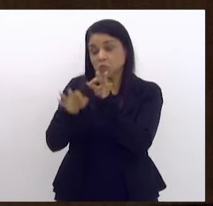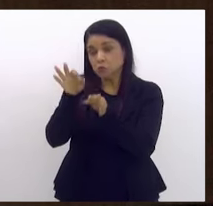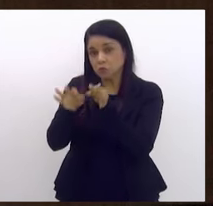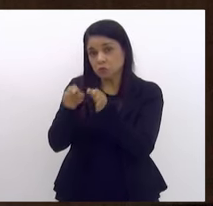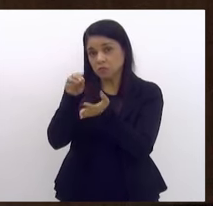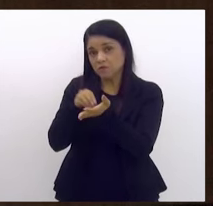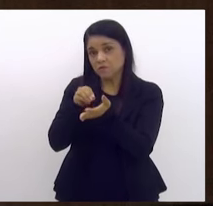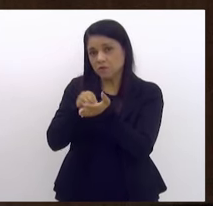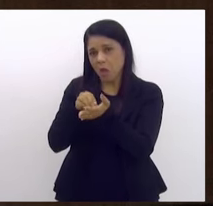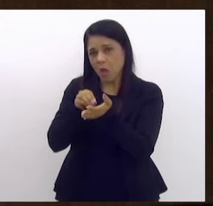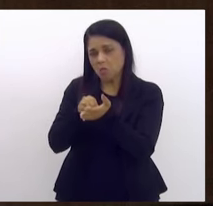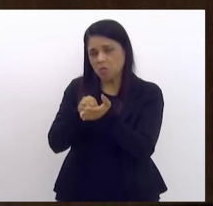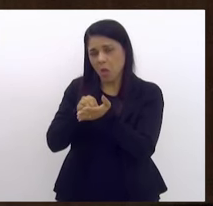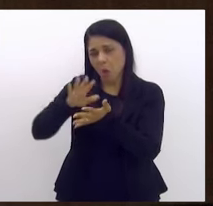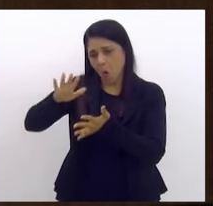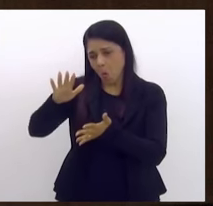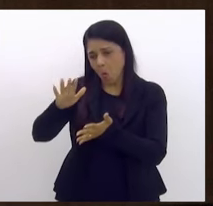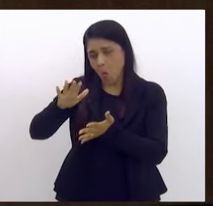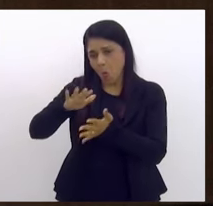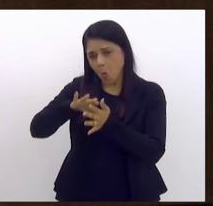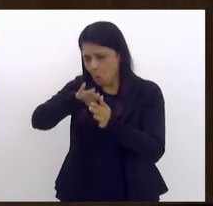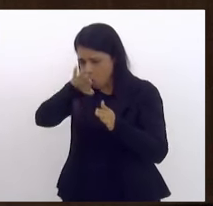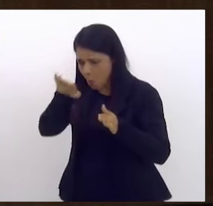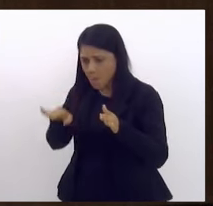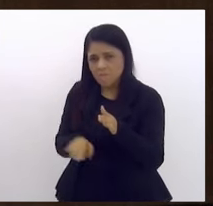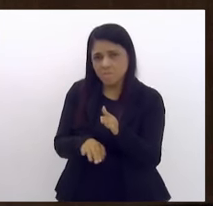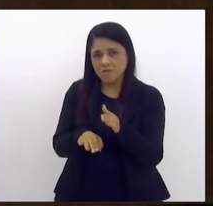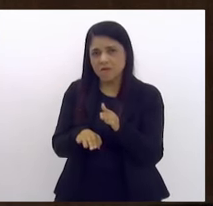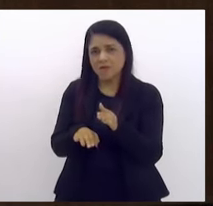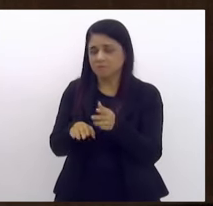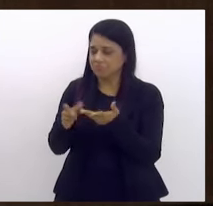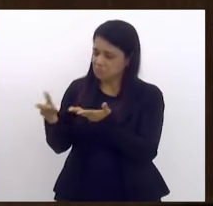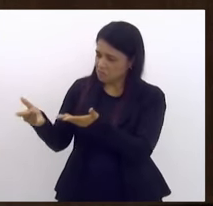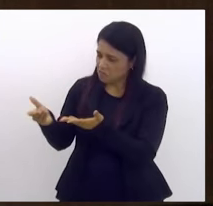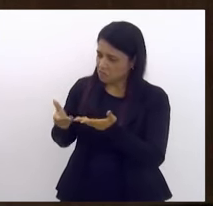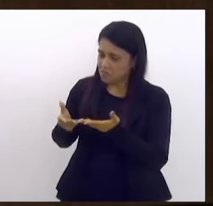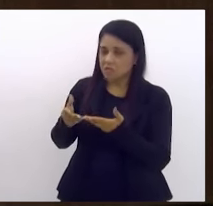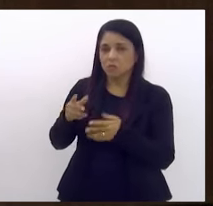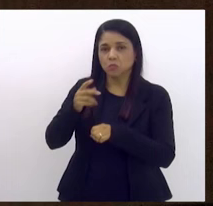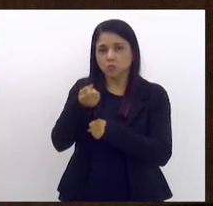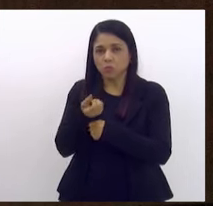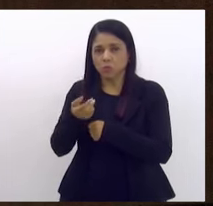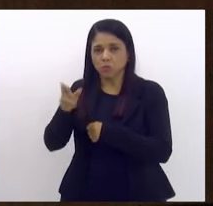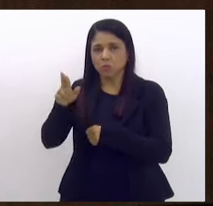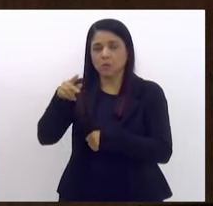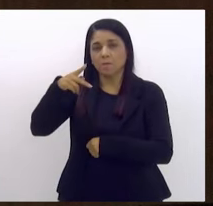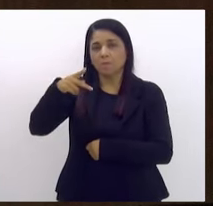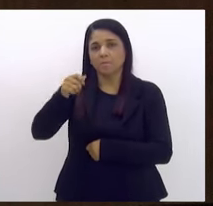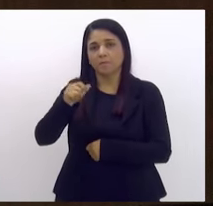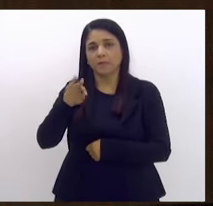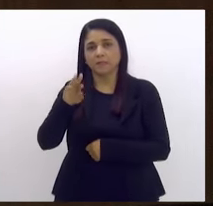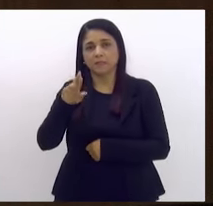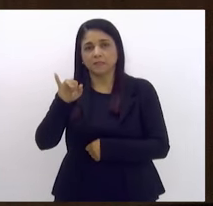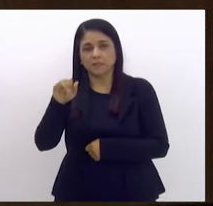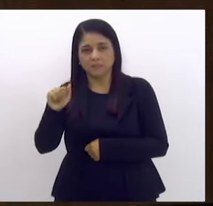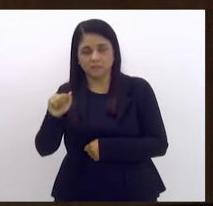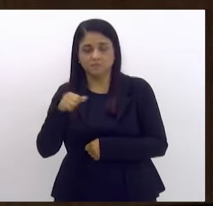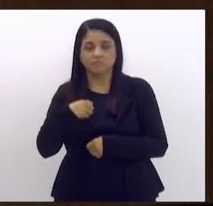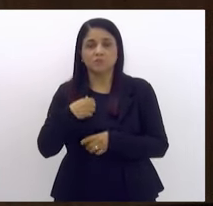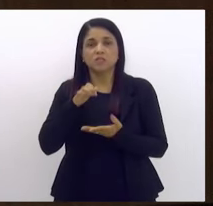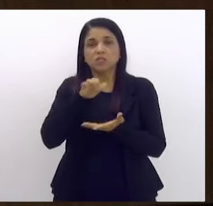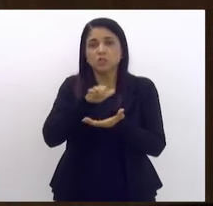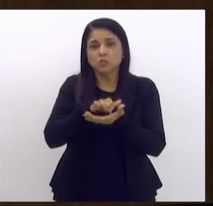e humilhada publicamente. Queria convidar a doutora Patrícia para subir aqui do meu lado, esposa do César, por